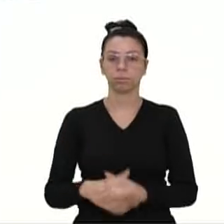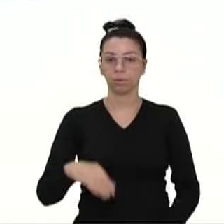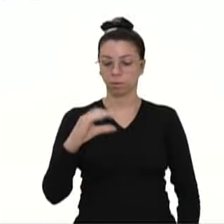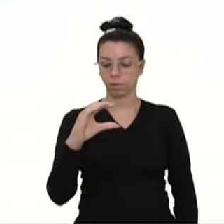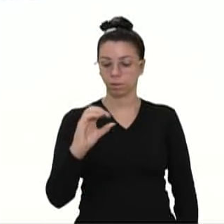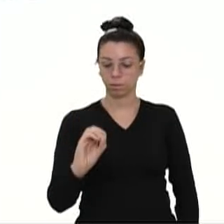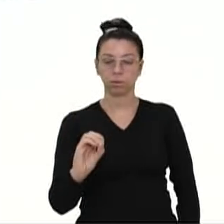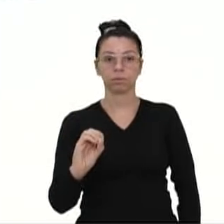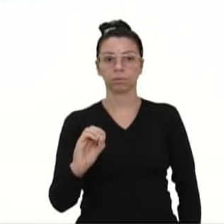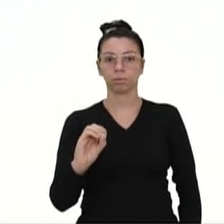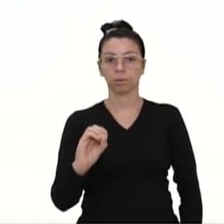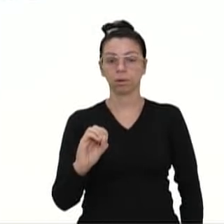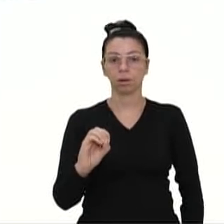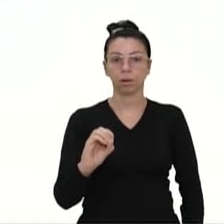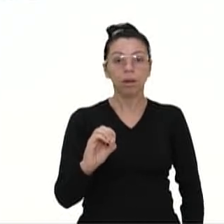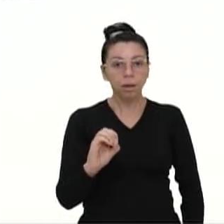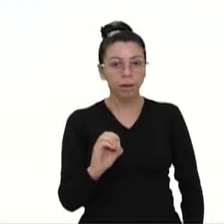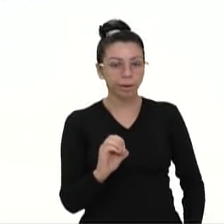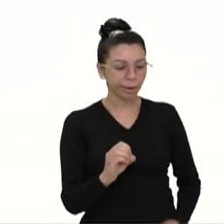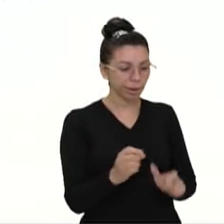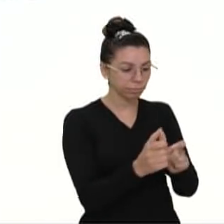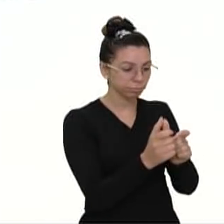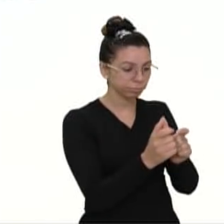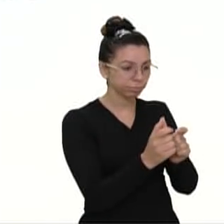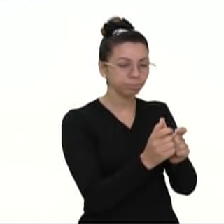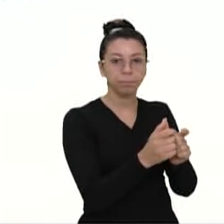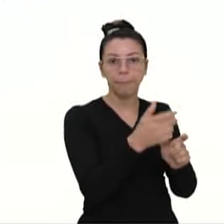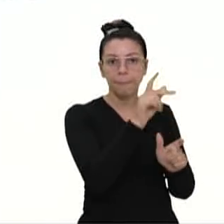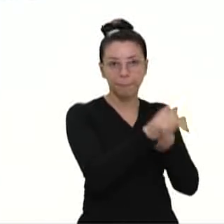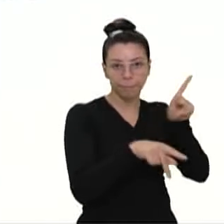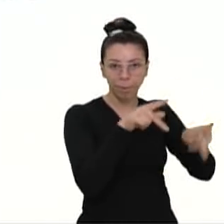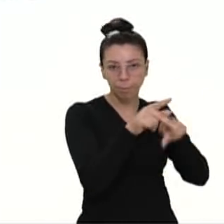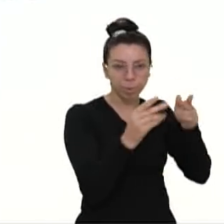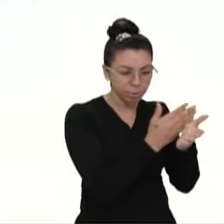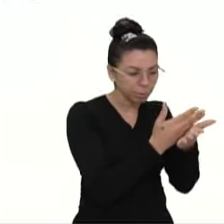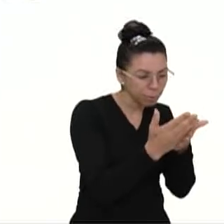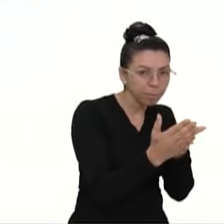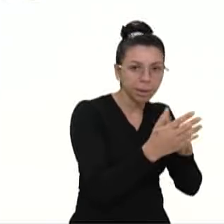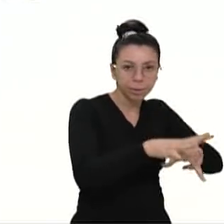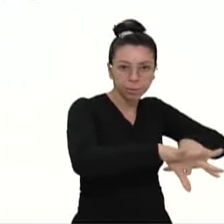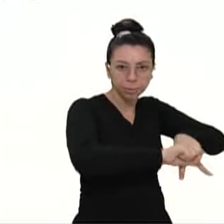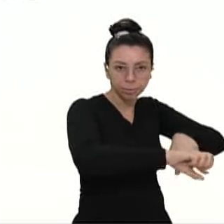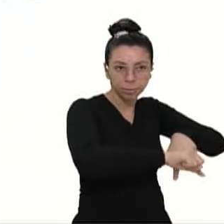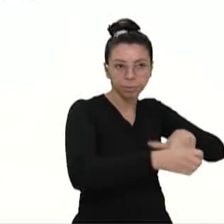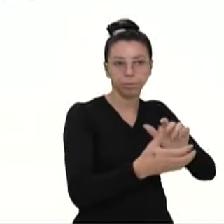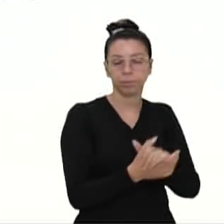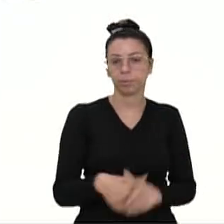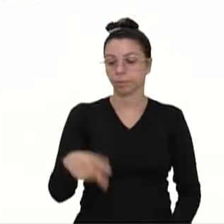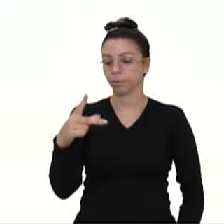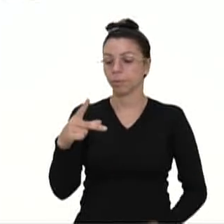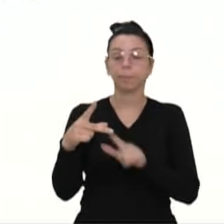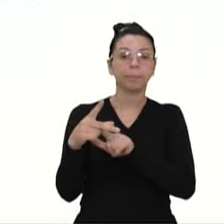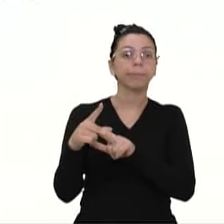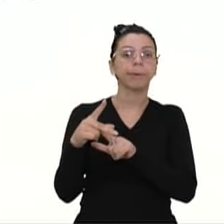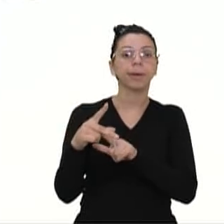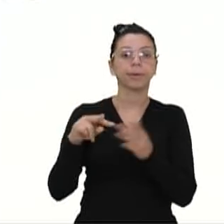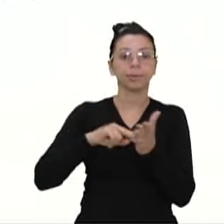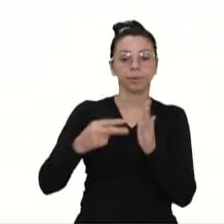C0 é a população inicial de pessoas infectadas, por exemplo, P é o fator de